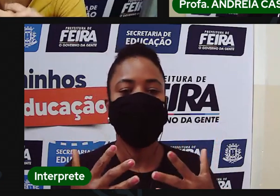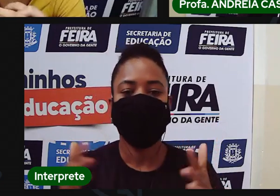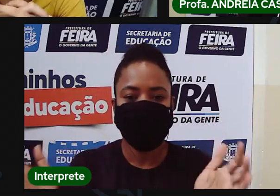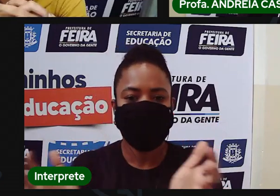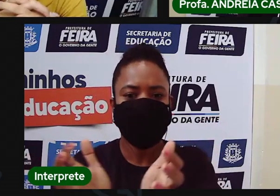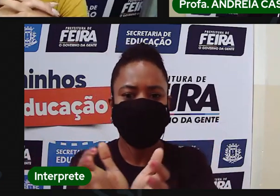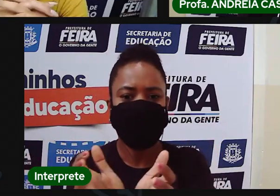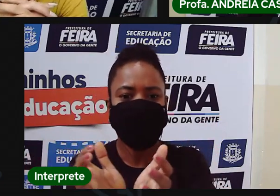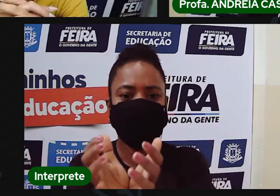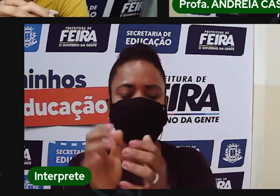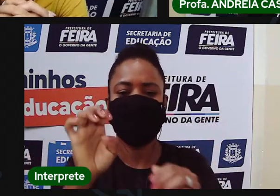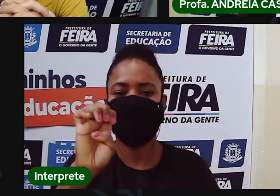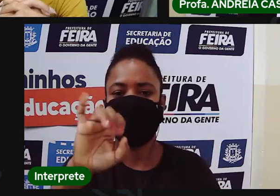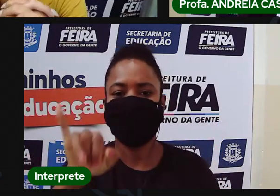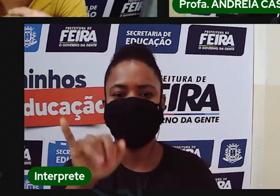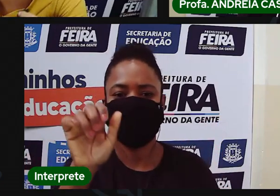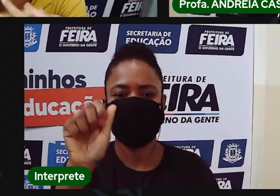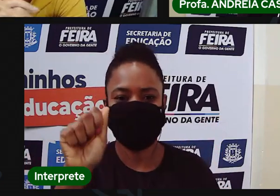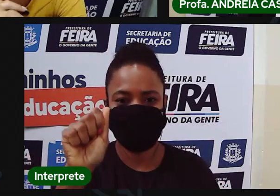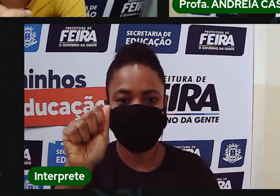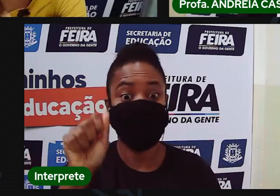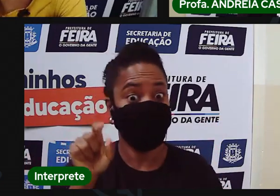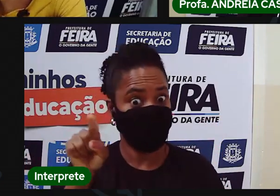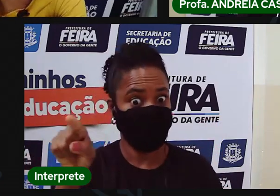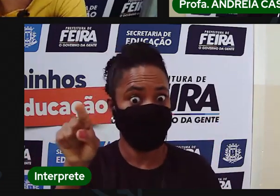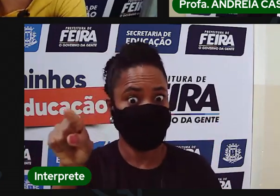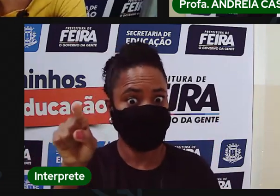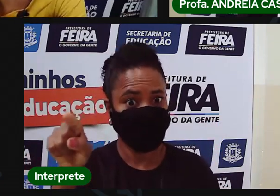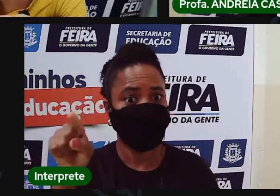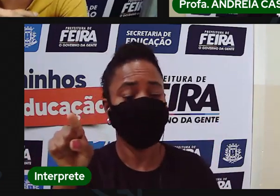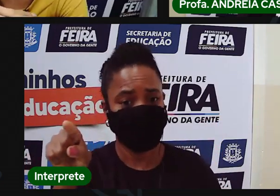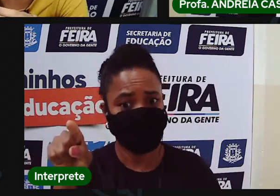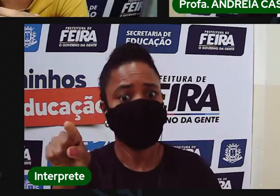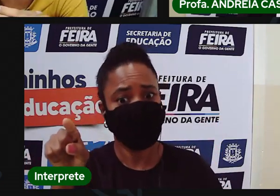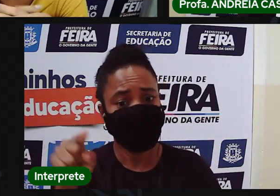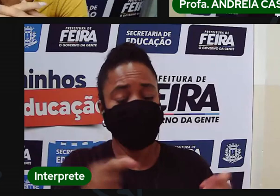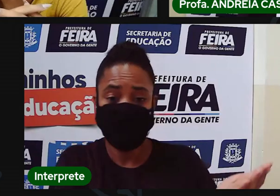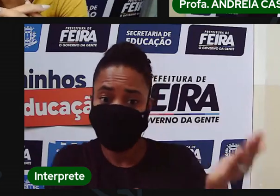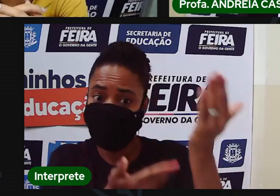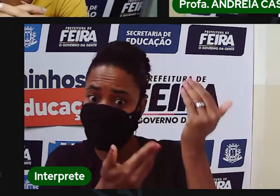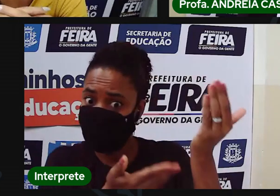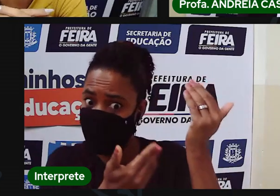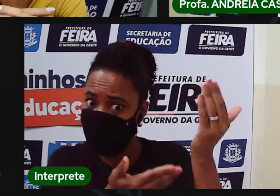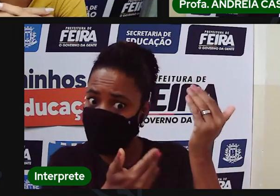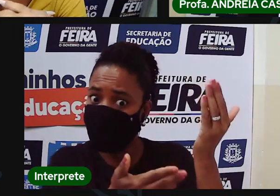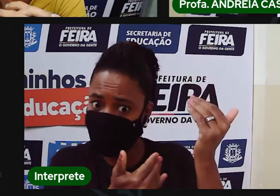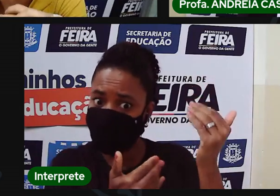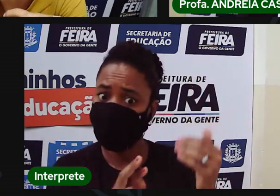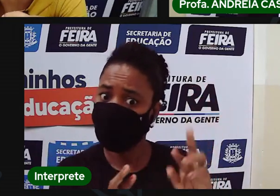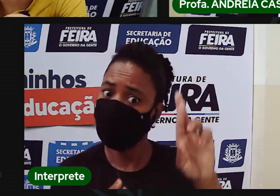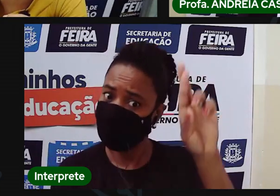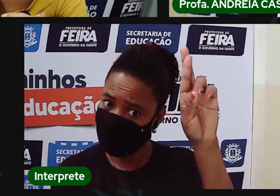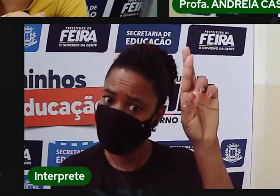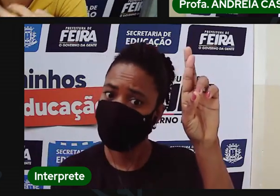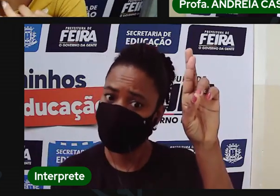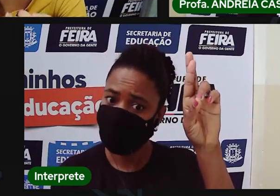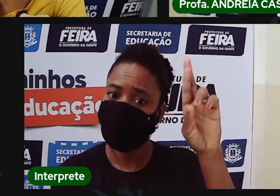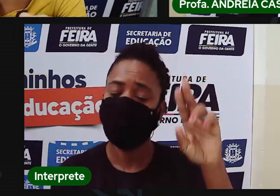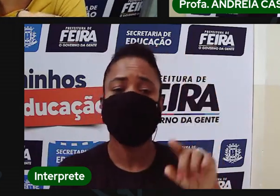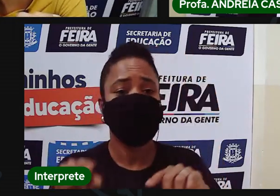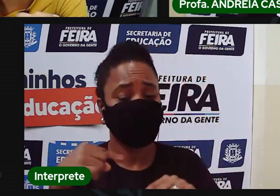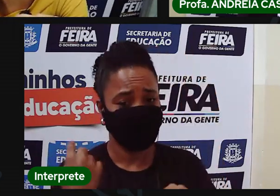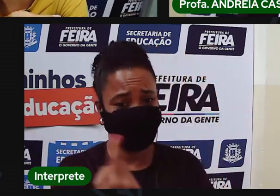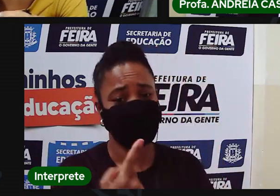verdadeiros exemplos também de protagonismo, né, juvenil. Porque a gente sabe que também nesse período, quanto tem